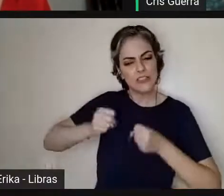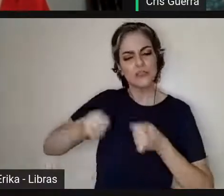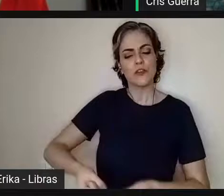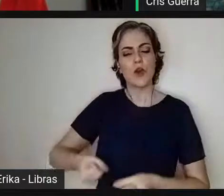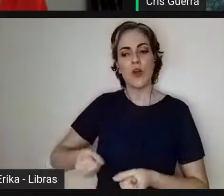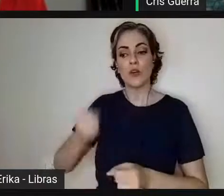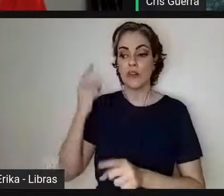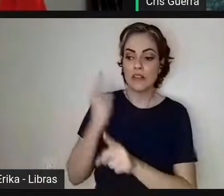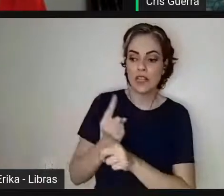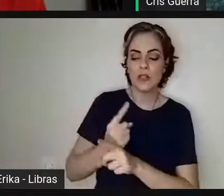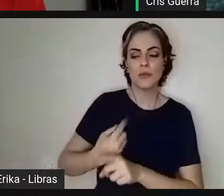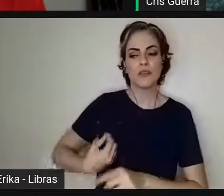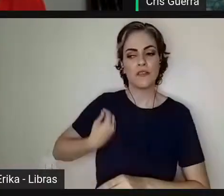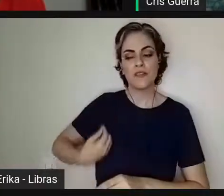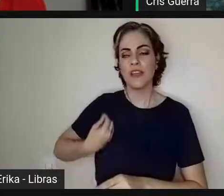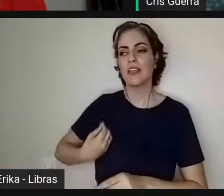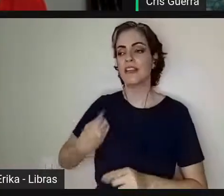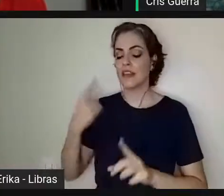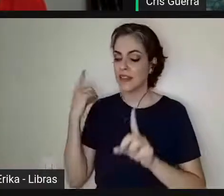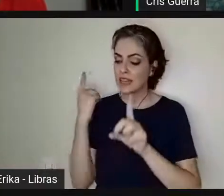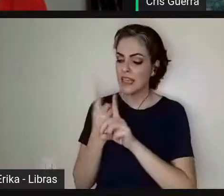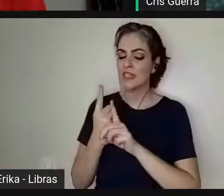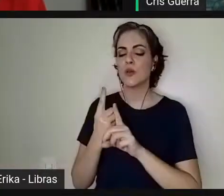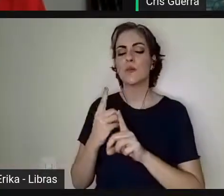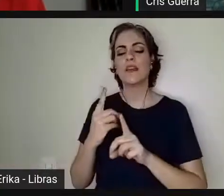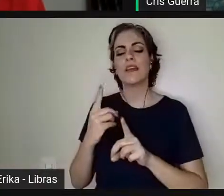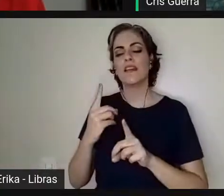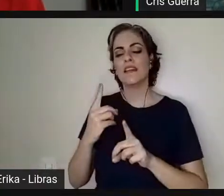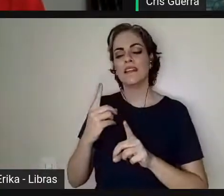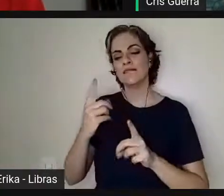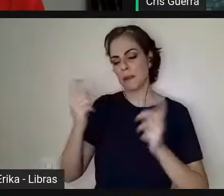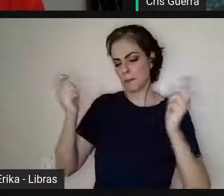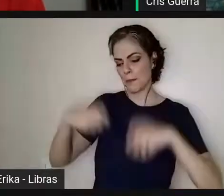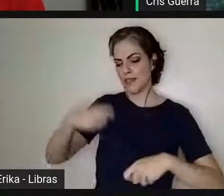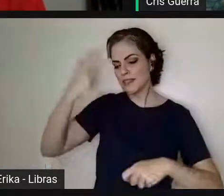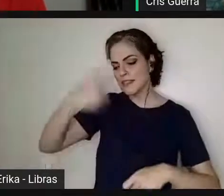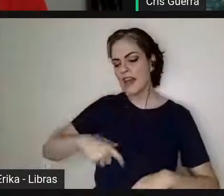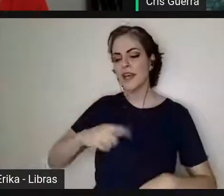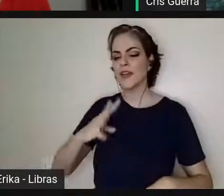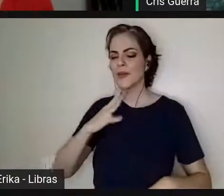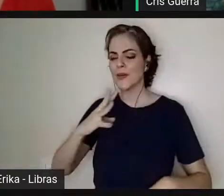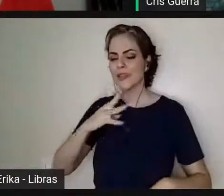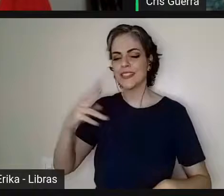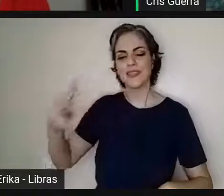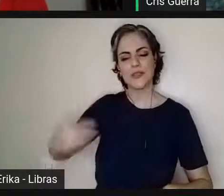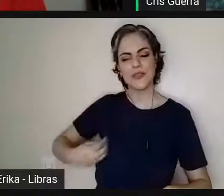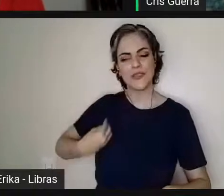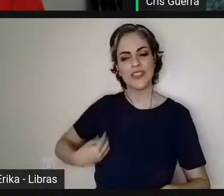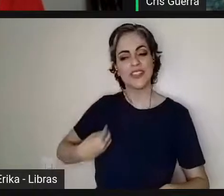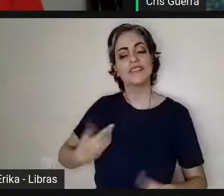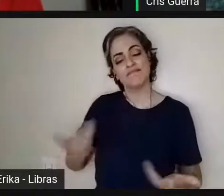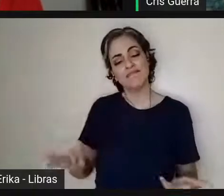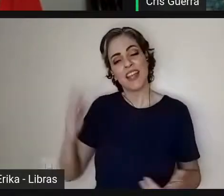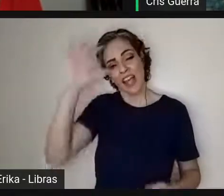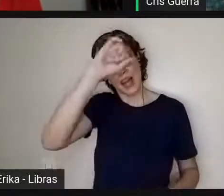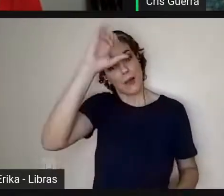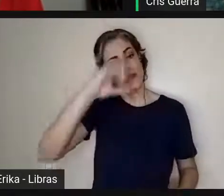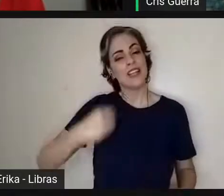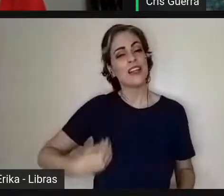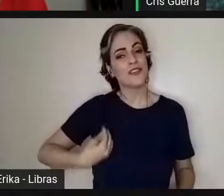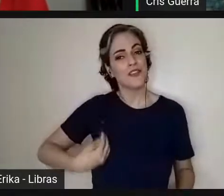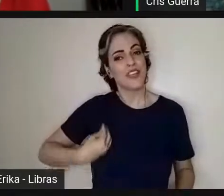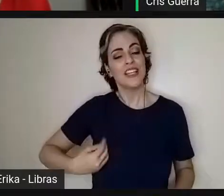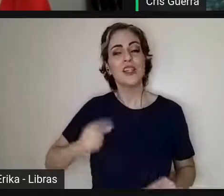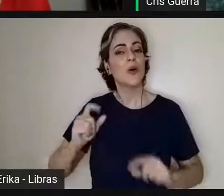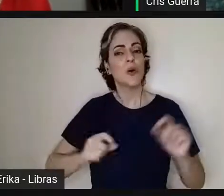descobrir talentos, né? Um talento que você tem e de se conhecer mais. O aprendizado de que grande parte da vida não está sob o